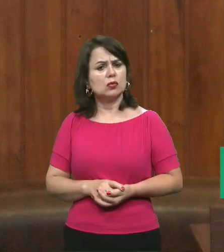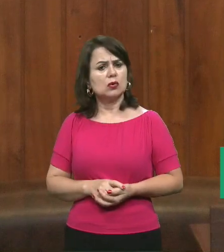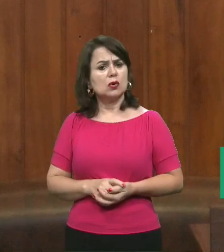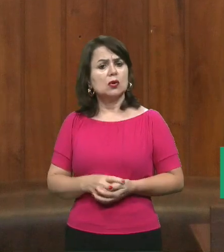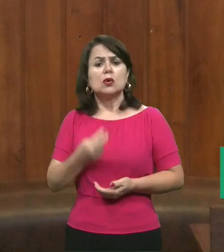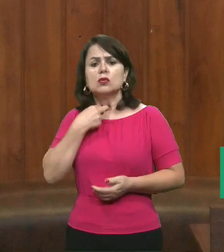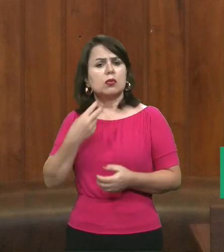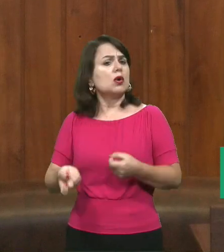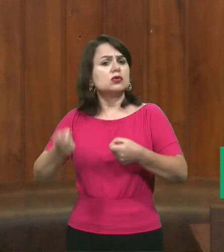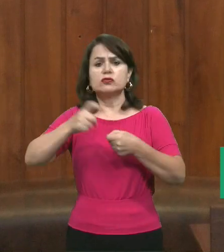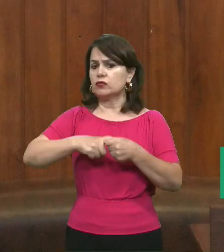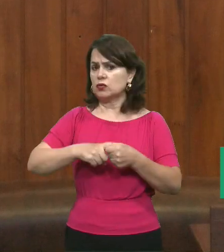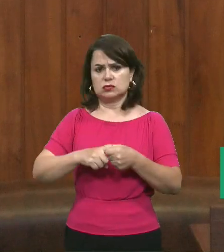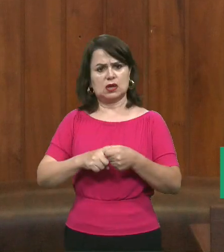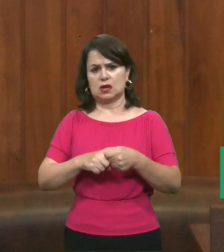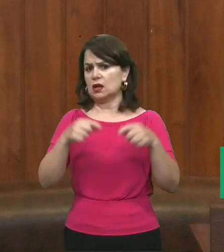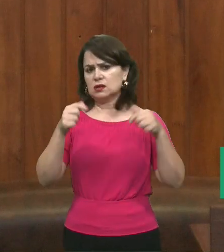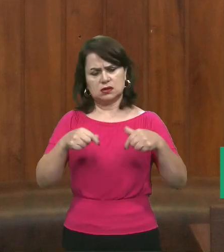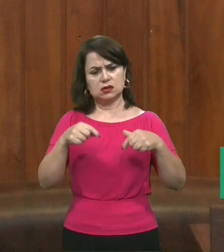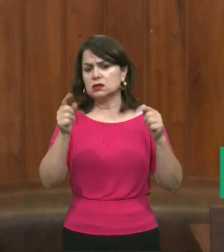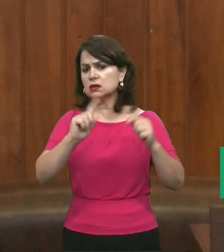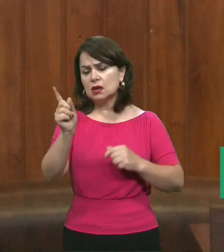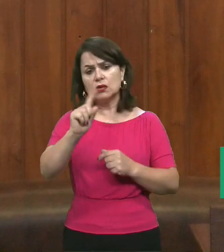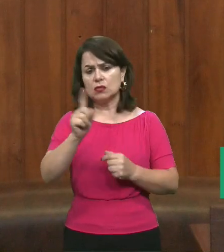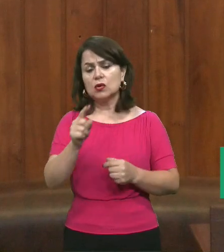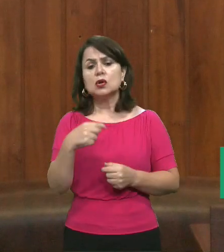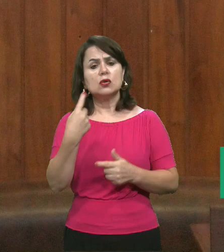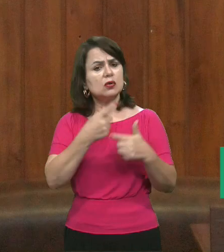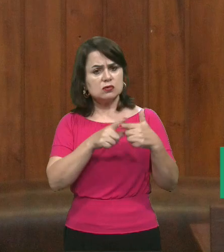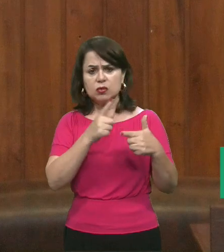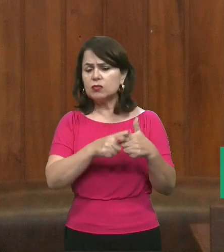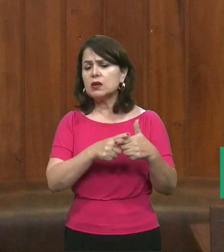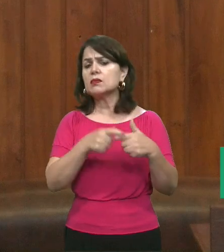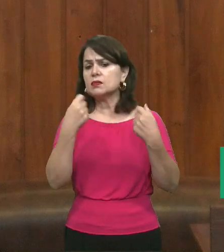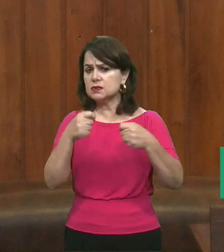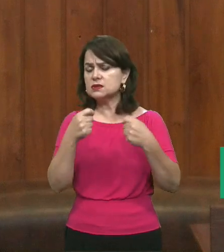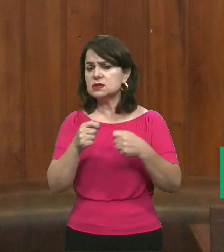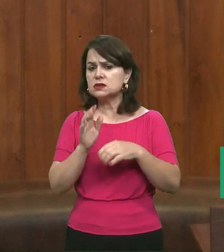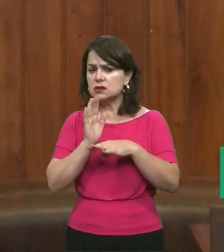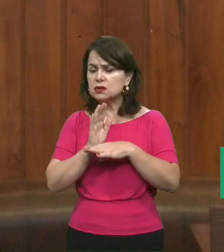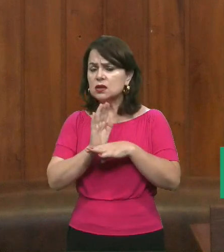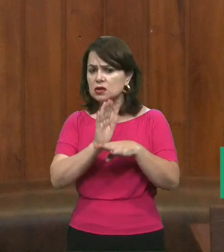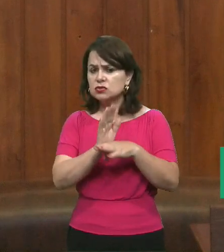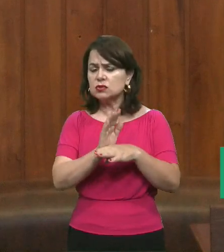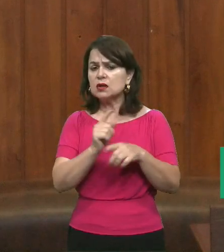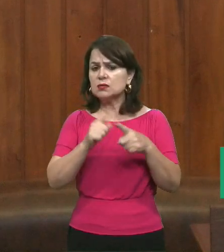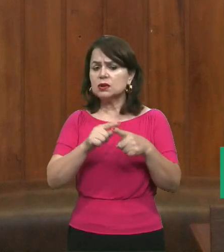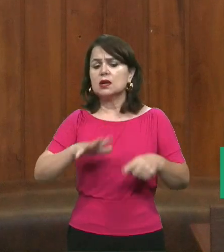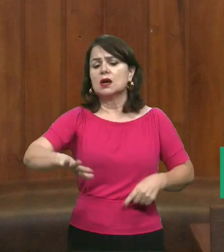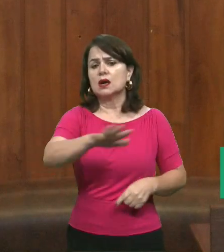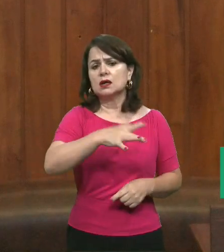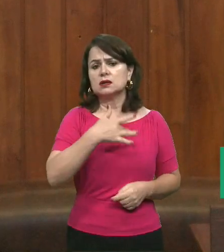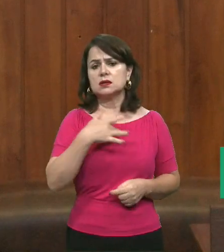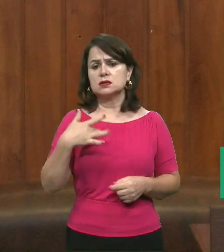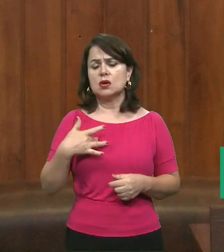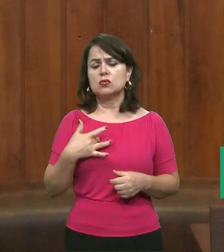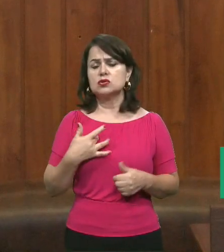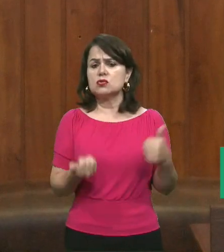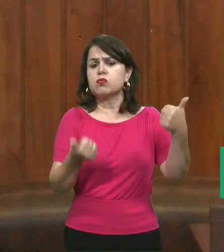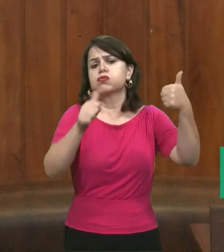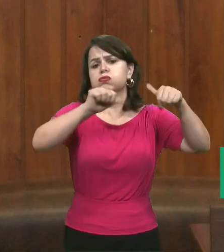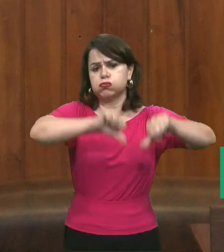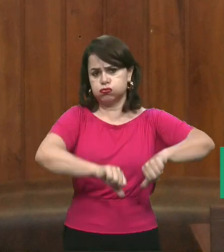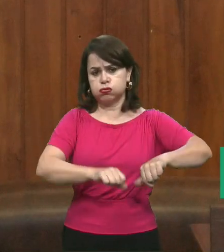Essas pessoas vêm aqui e não vêm para resolver o problema que nós precisamos. A saúde está uma lástima, nossa cidade está abandonada, não é